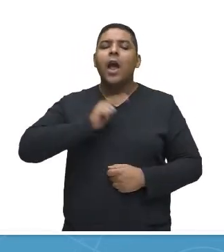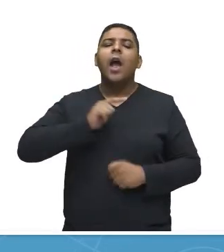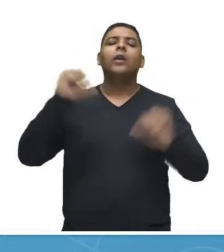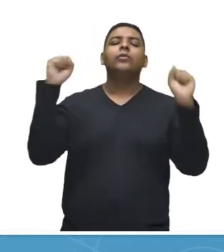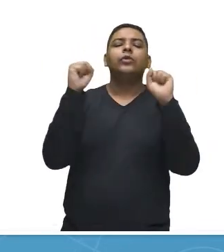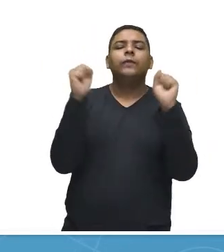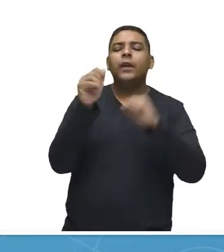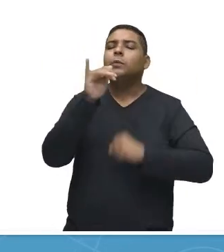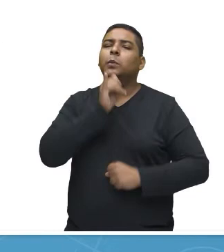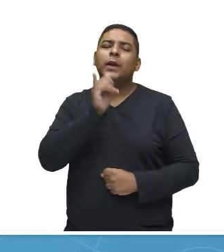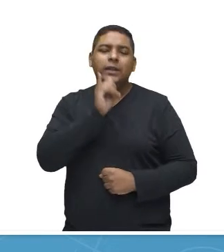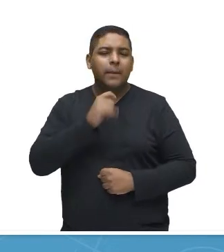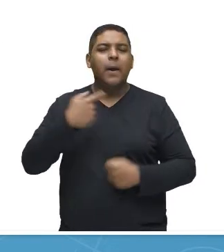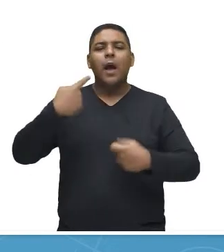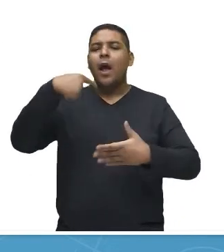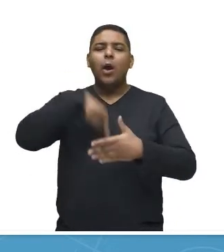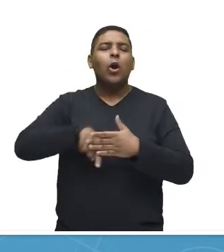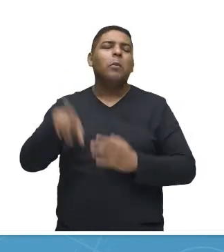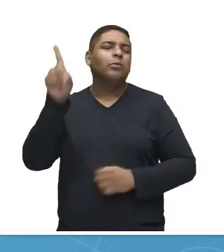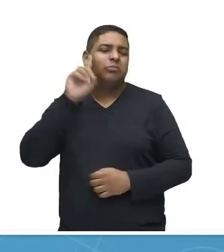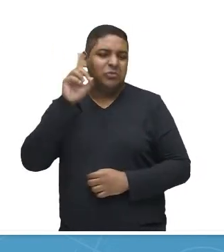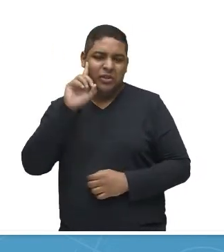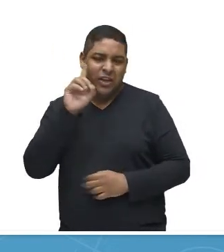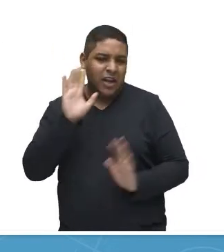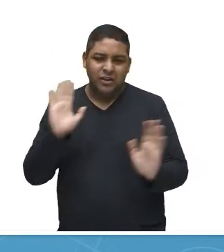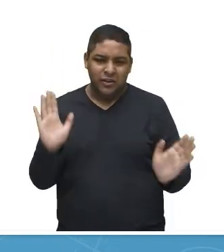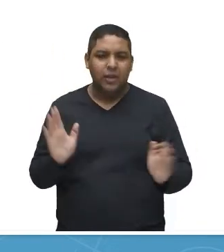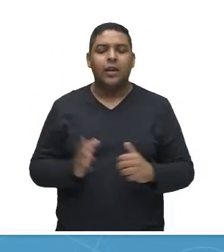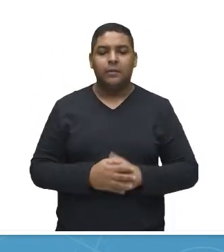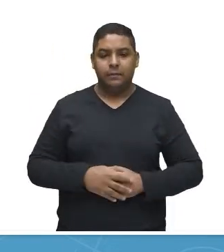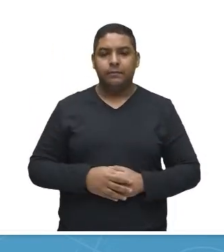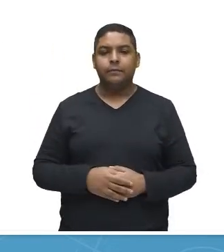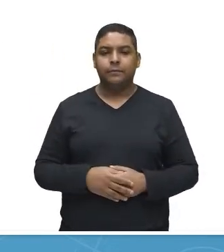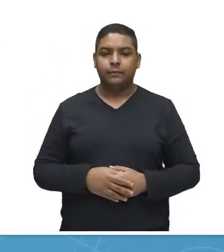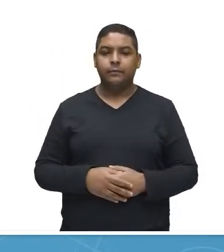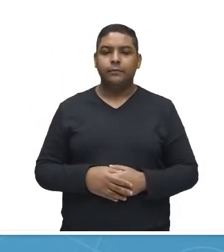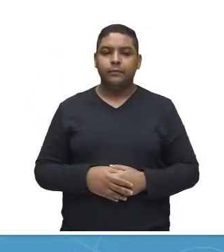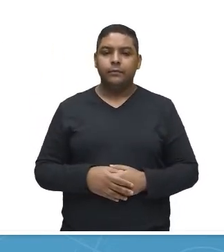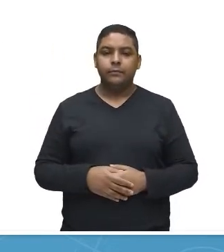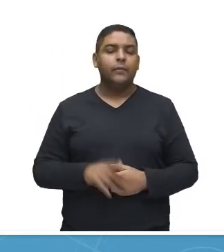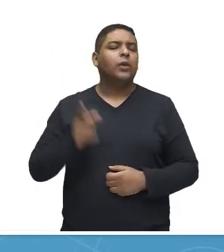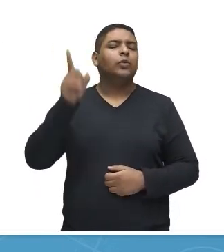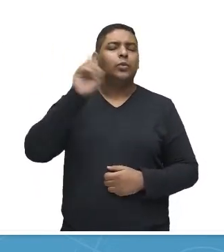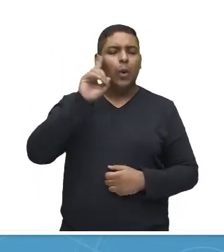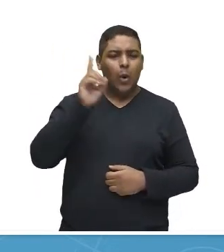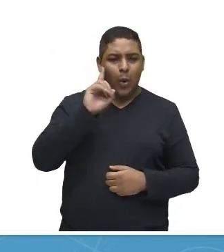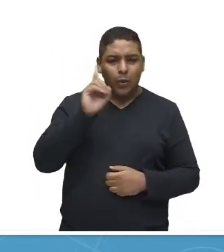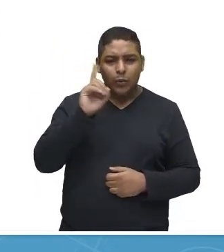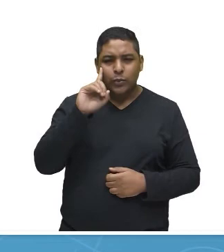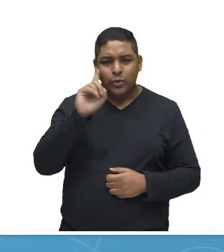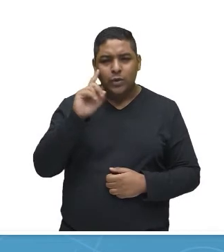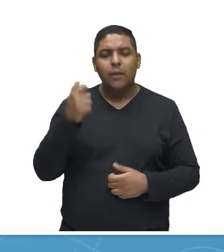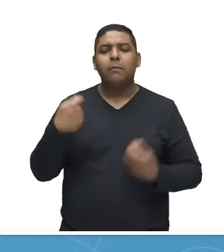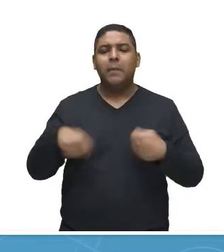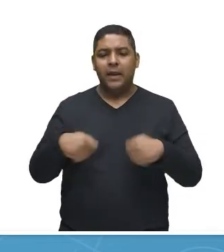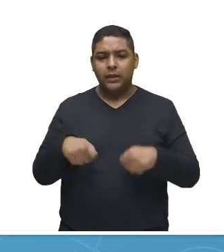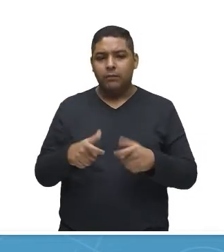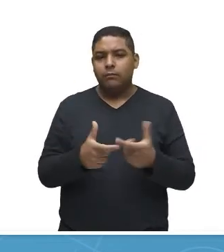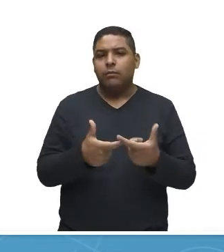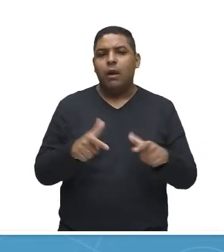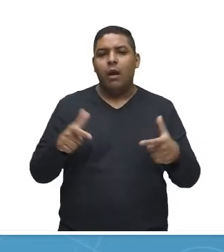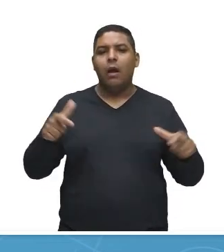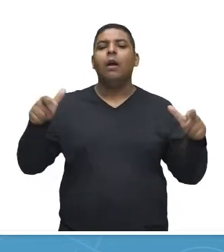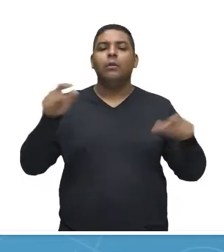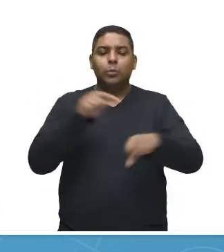que são do nosso cotidiano. Eles devem ser feitos todos os dias, no maior tempo possível, tá?